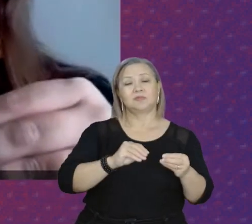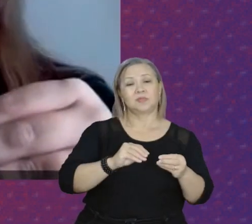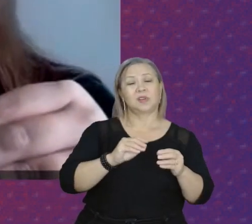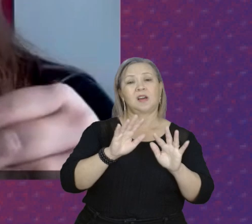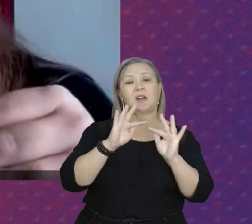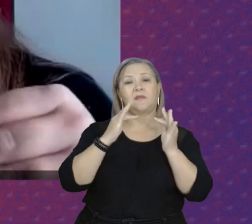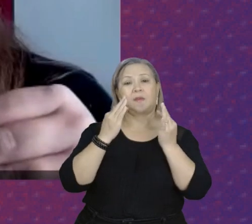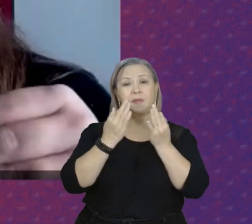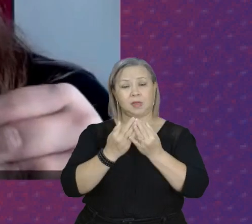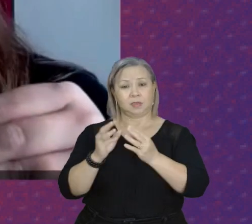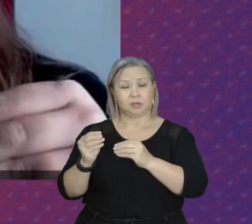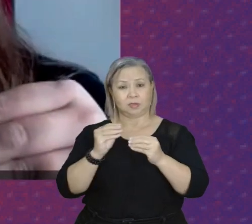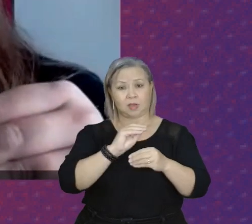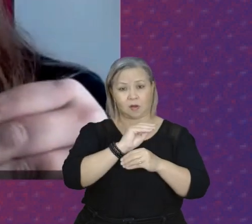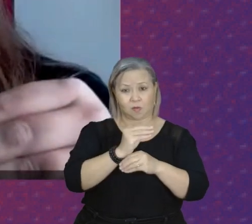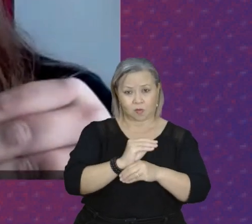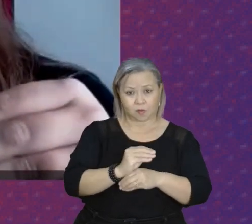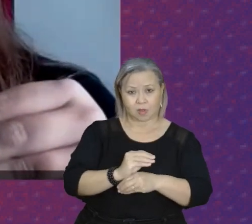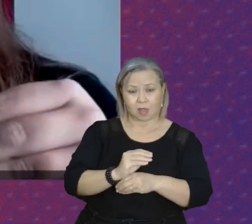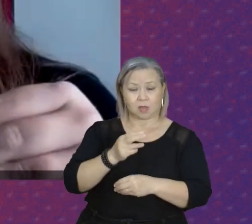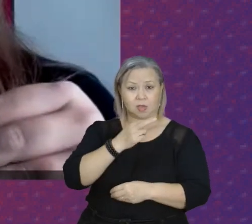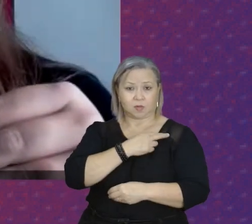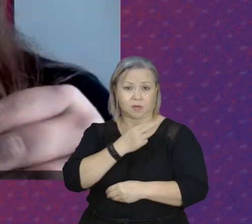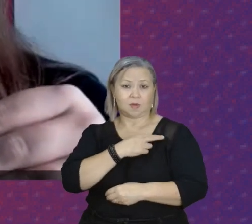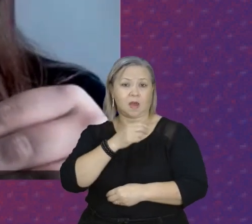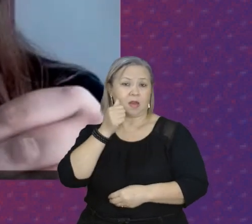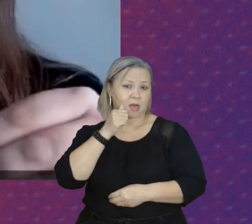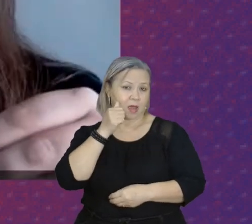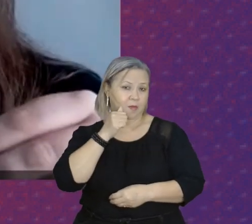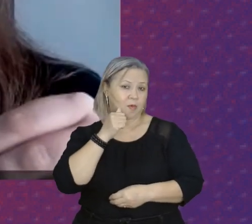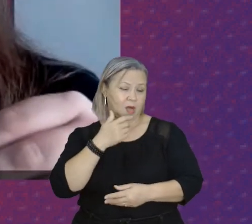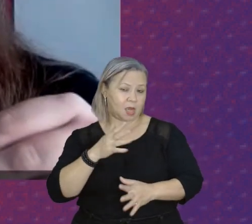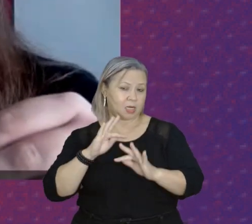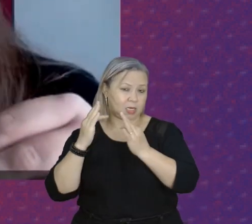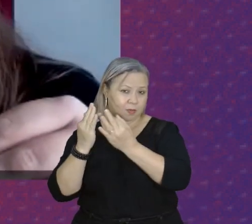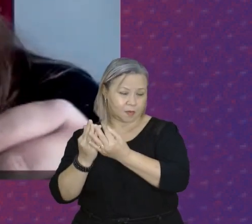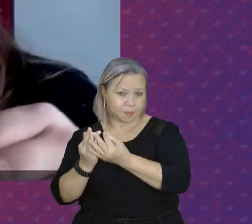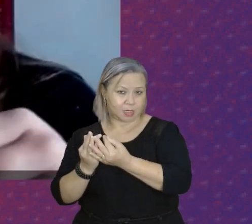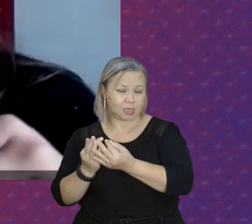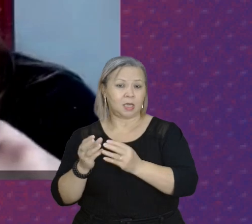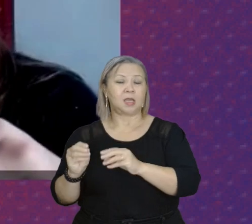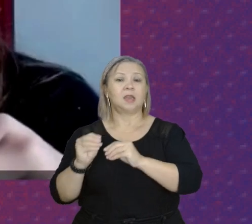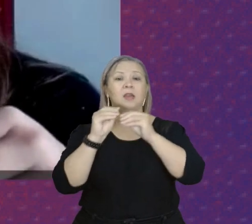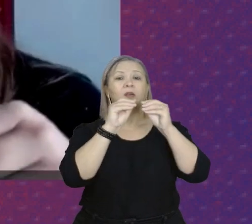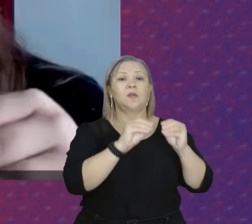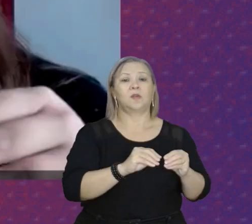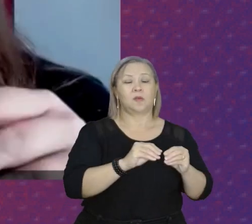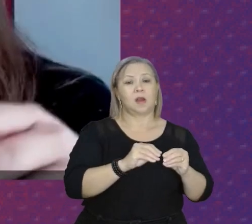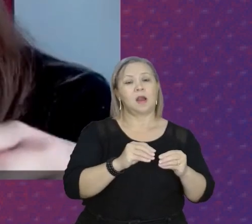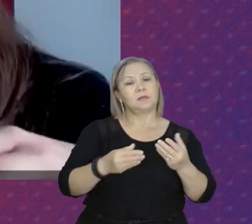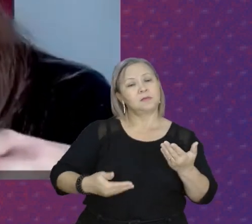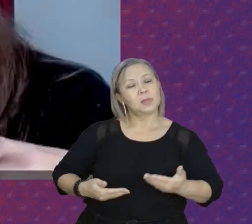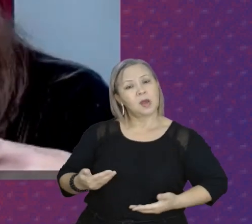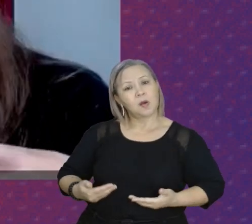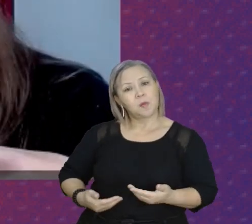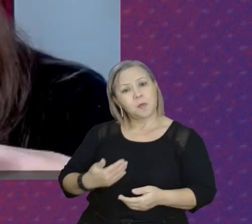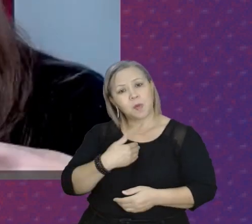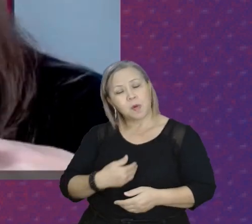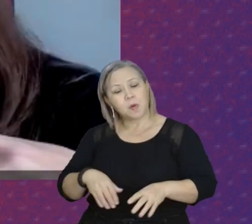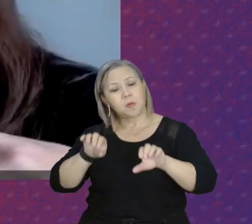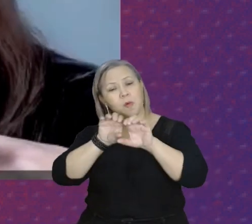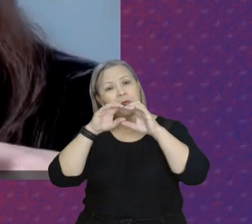tirar o cuidado como responsabilidade única e exclusiva das famílias e colocar na esfera pública, na esfera